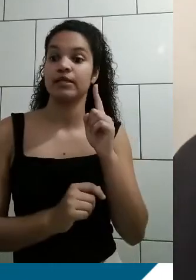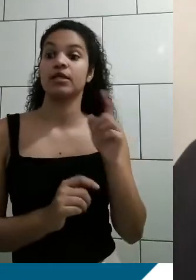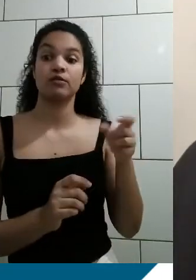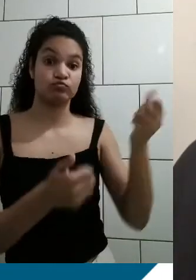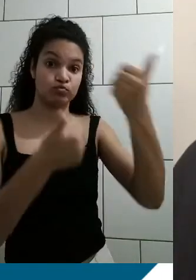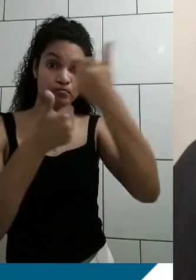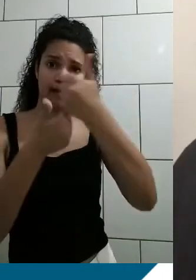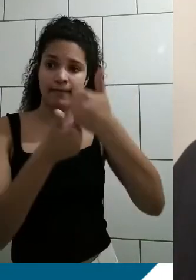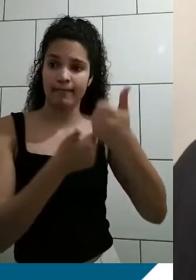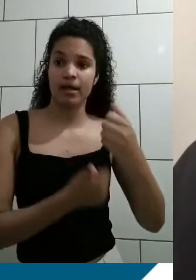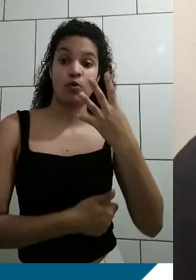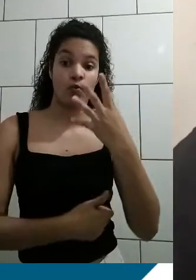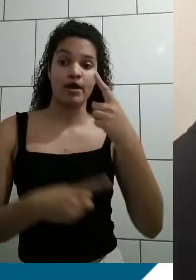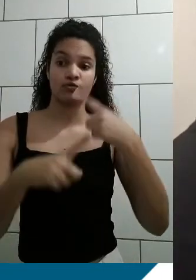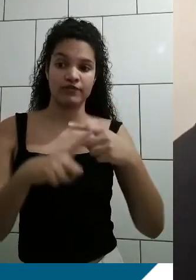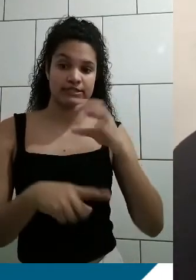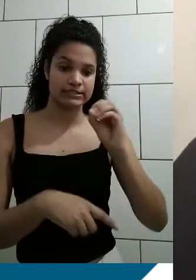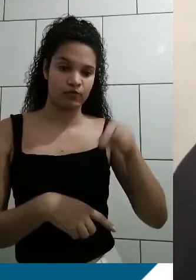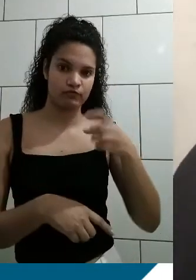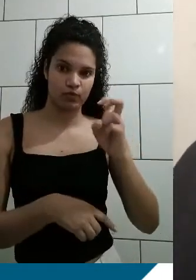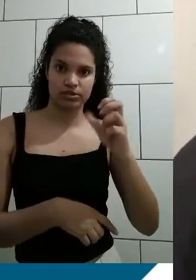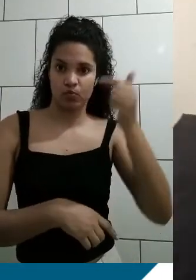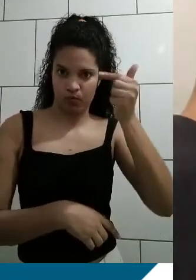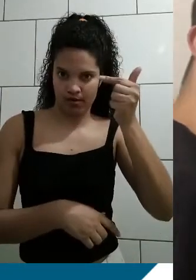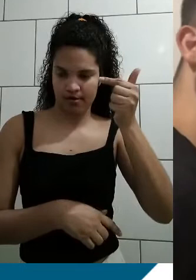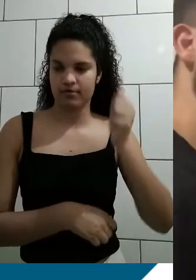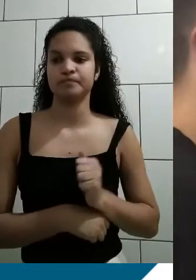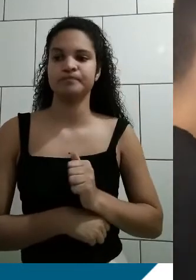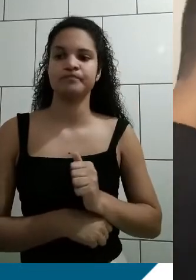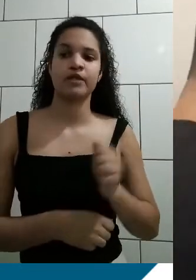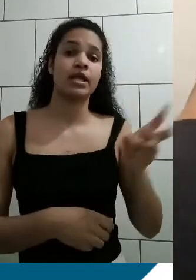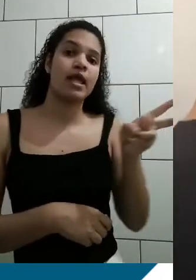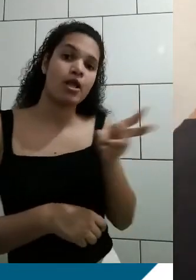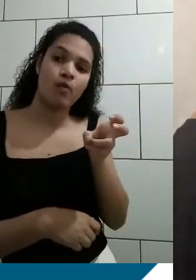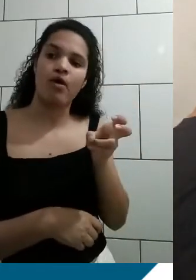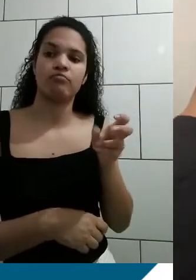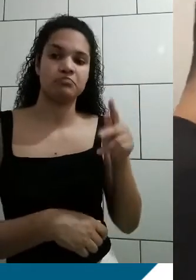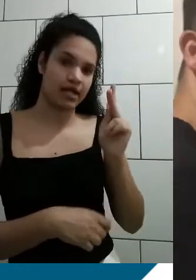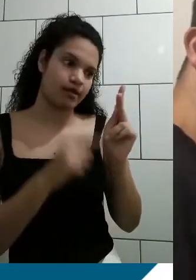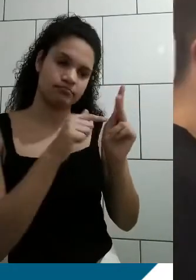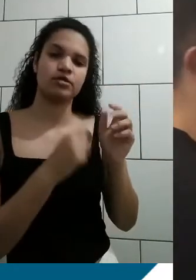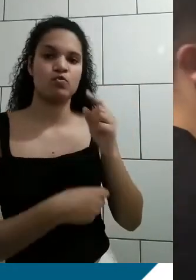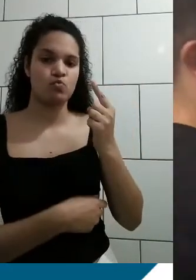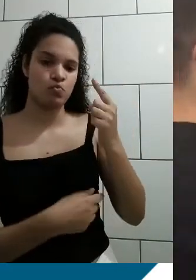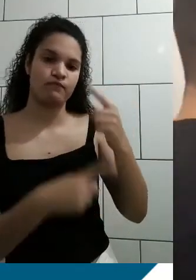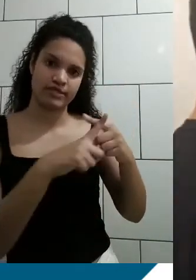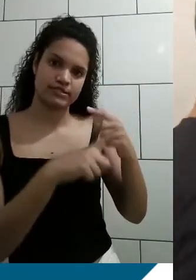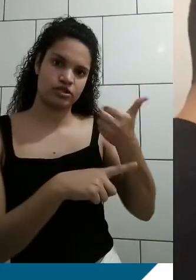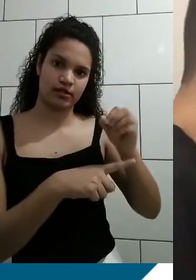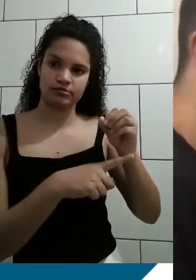ser igual ao K, 1 vezes 10 ao quadrado, vezes esse x ao quadrado aqui. Os dois lados dividido por 2,